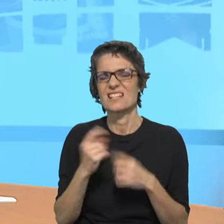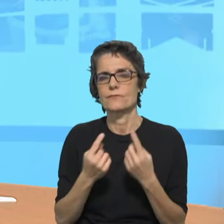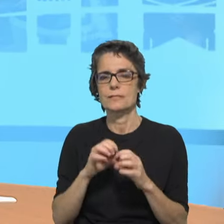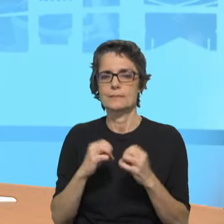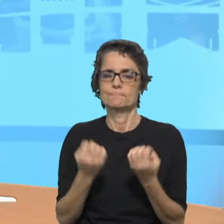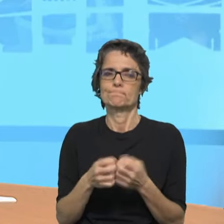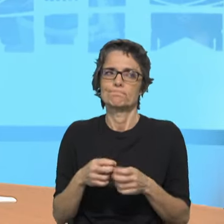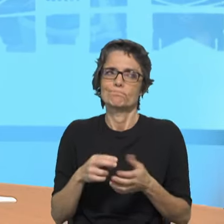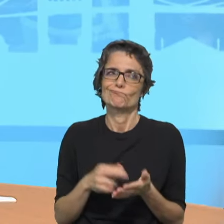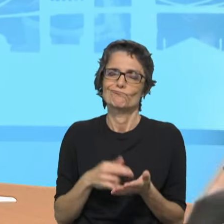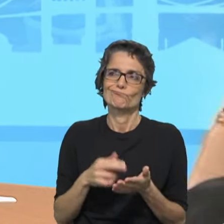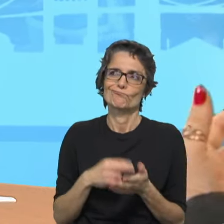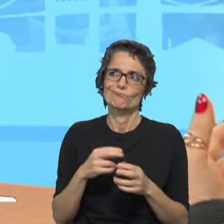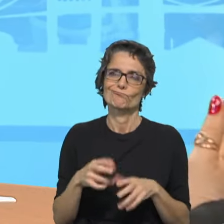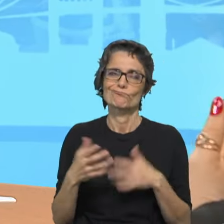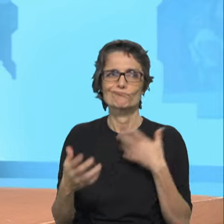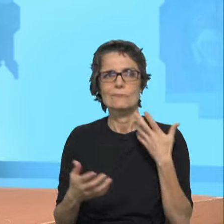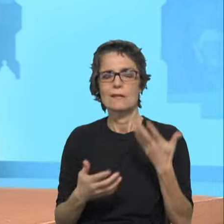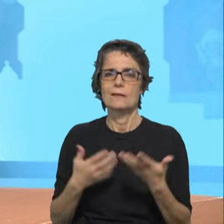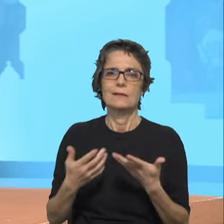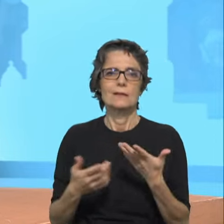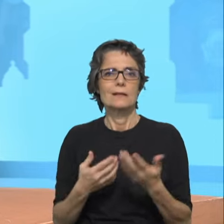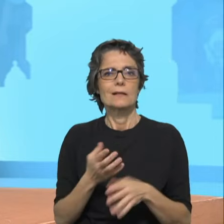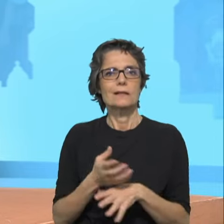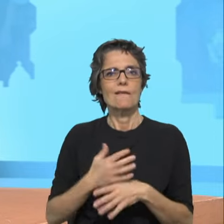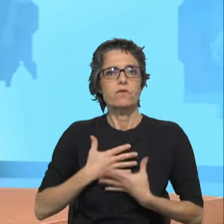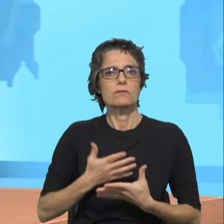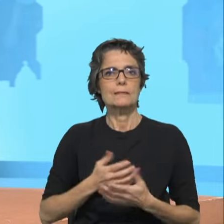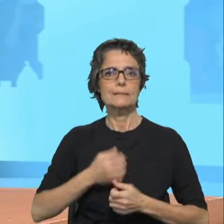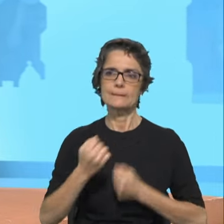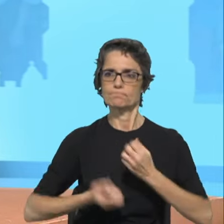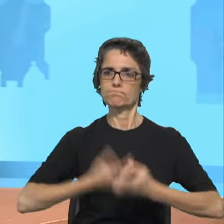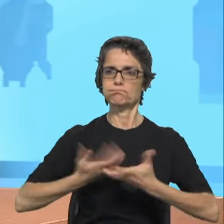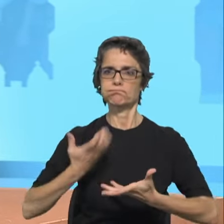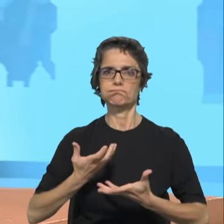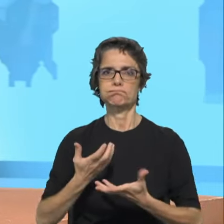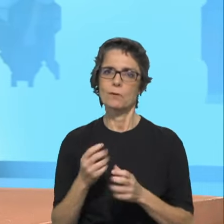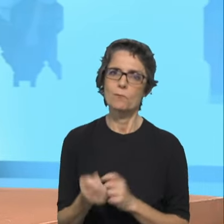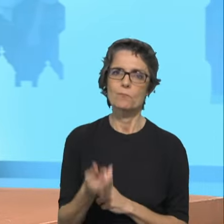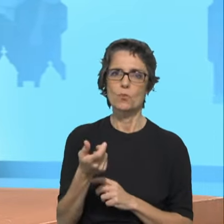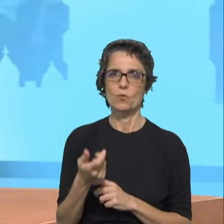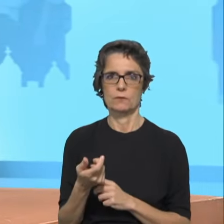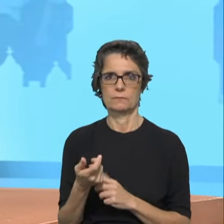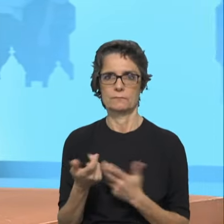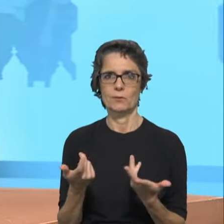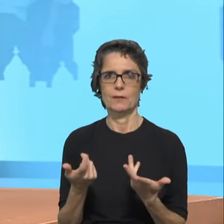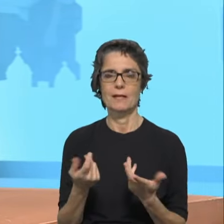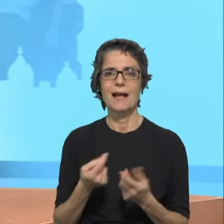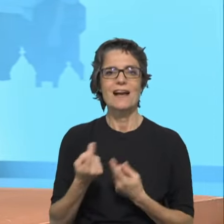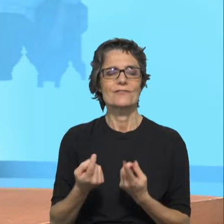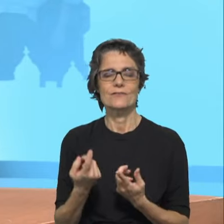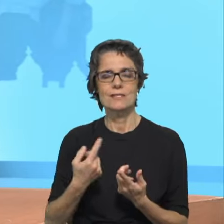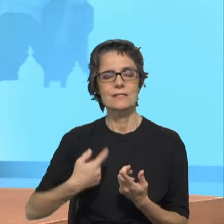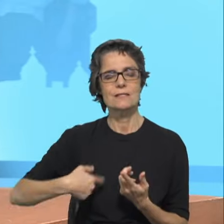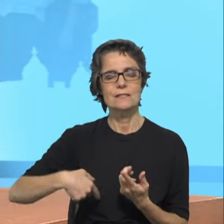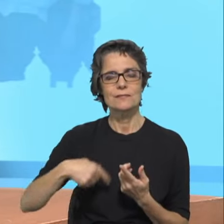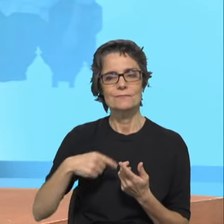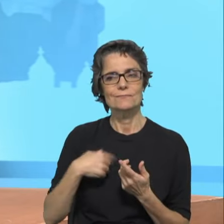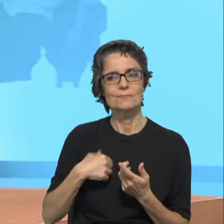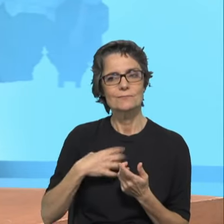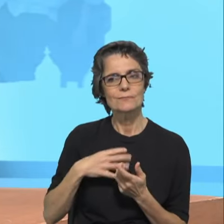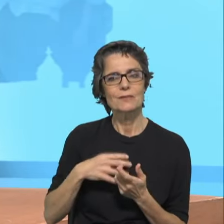sentada neste sentido de alguma, permitam-me arriscar, alguma indolência. Mas os jovens